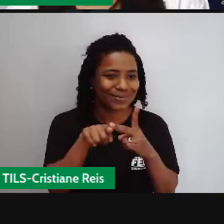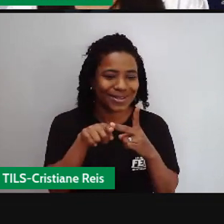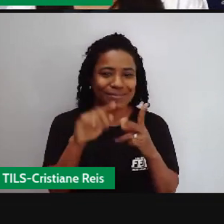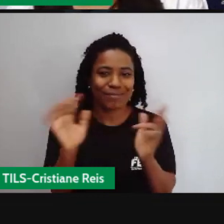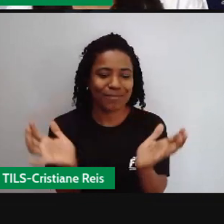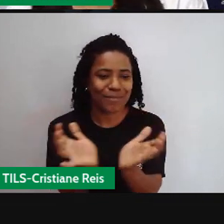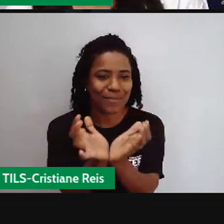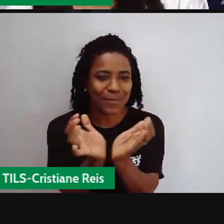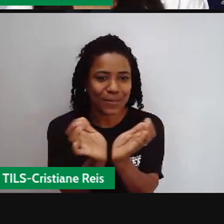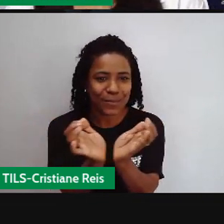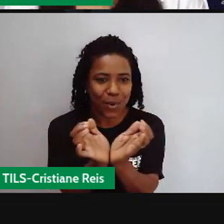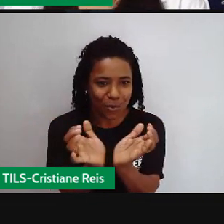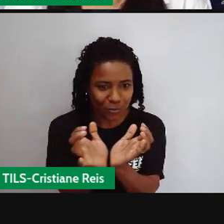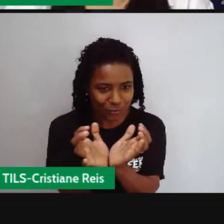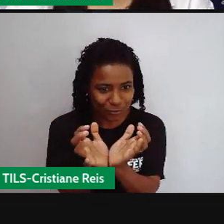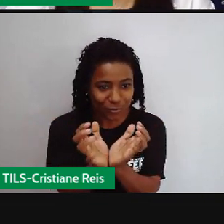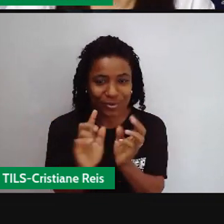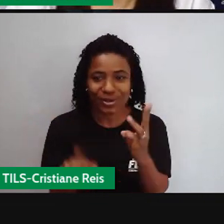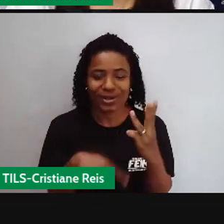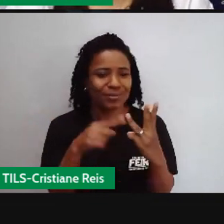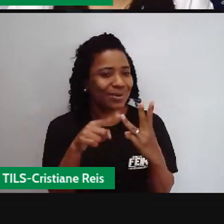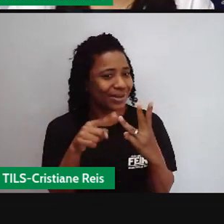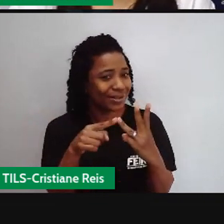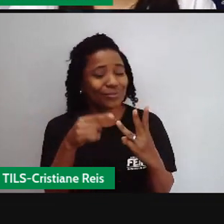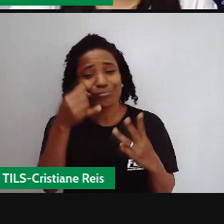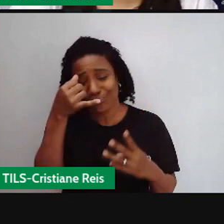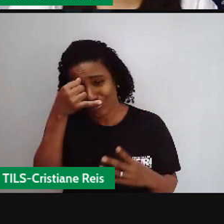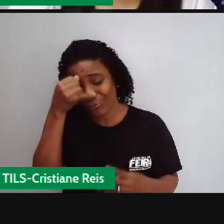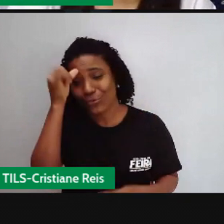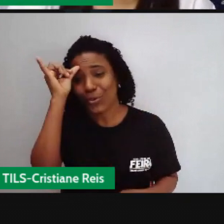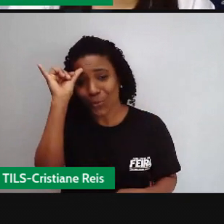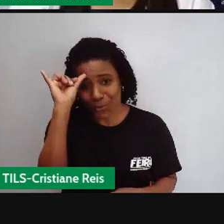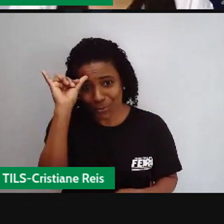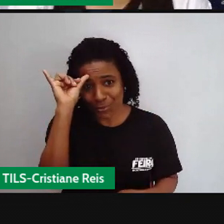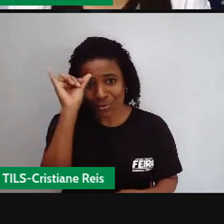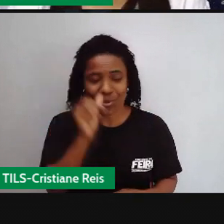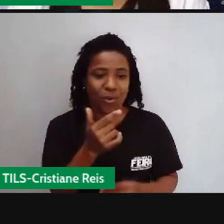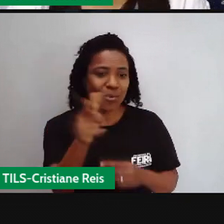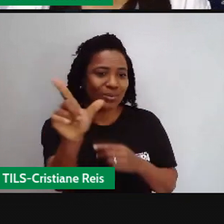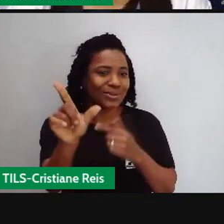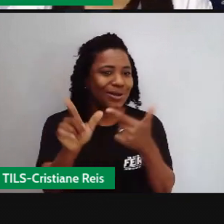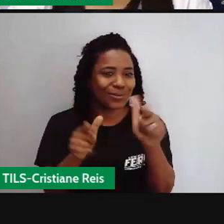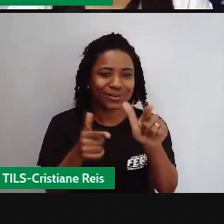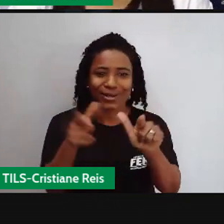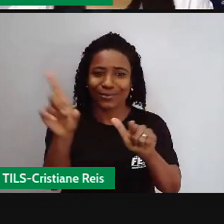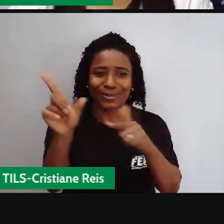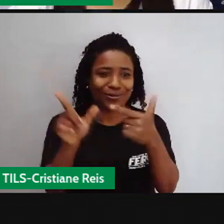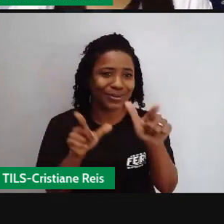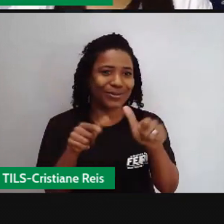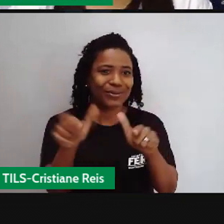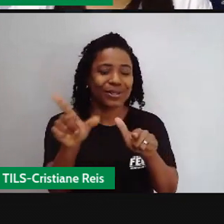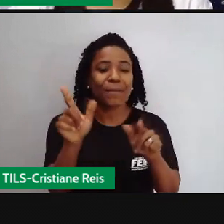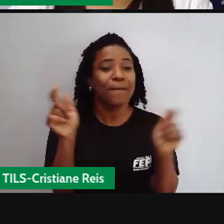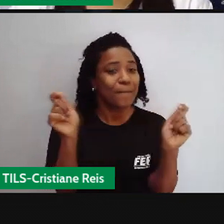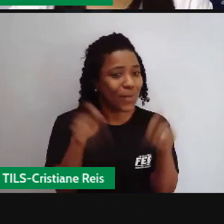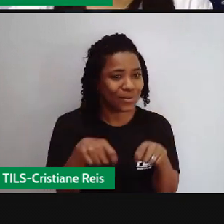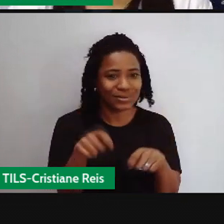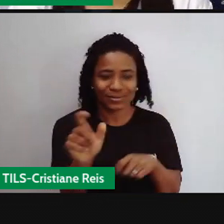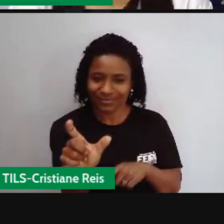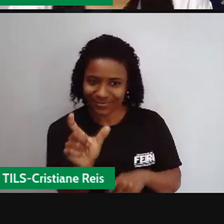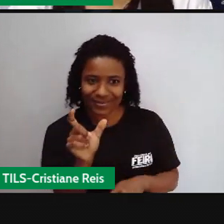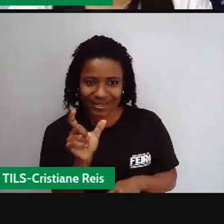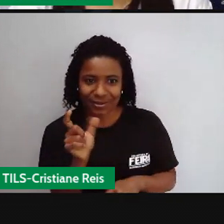a palavra touro e pode acontecer com outras palavras também. A Pro vai falar aí cachorro, tá